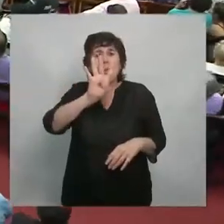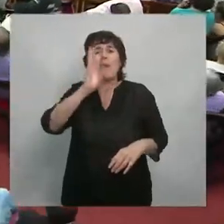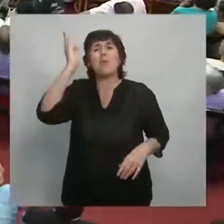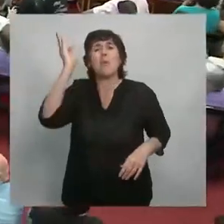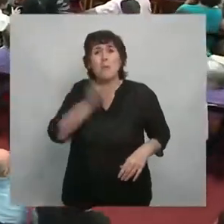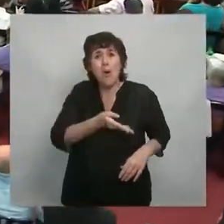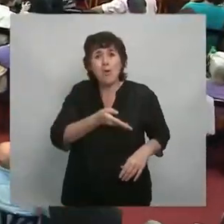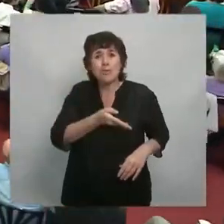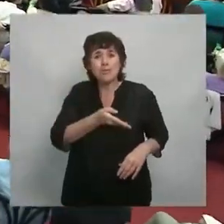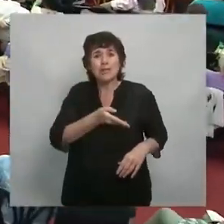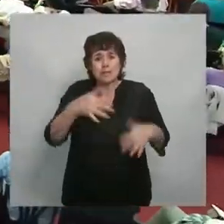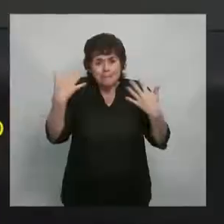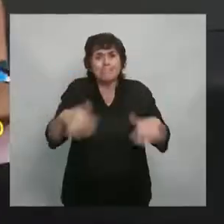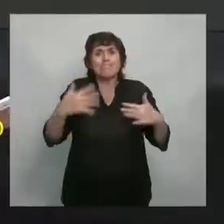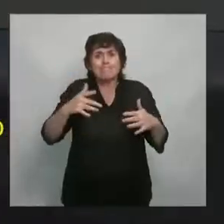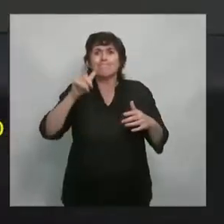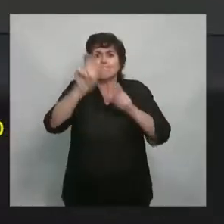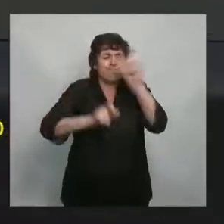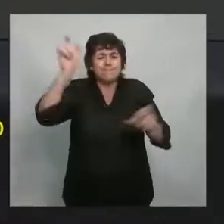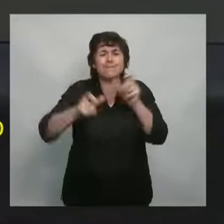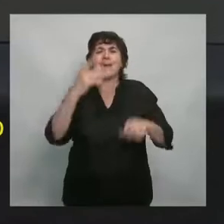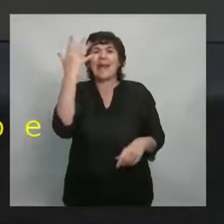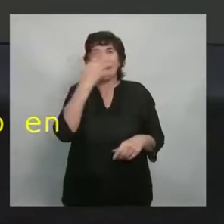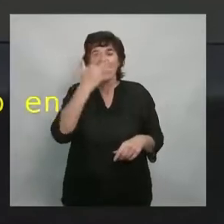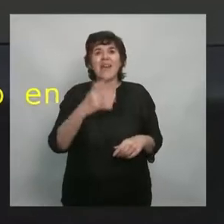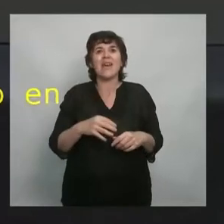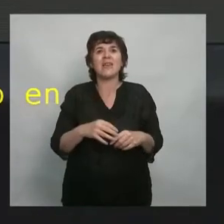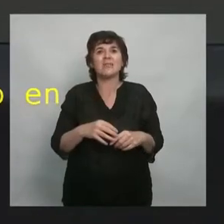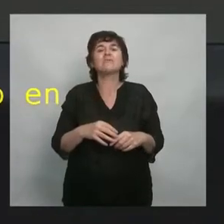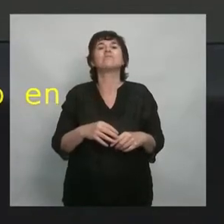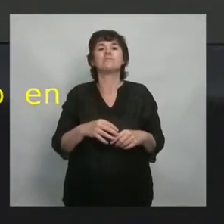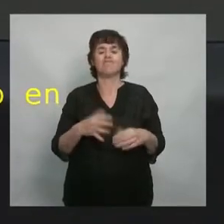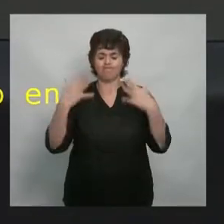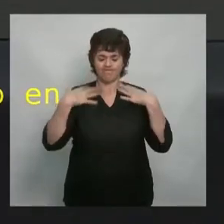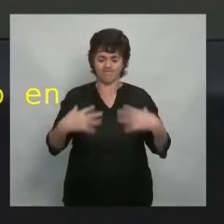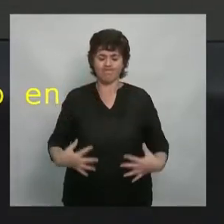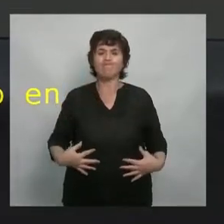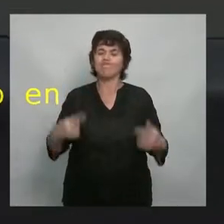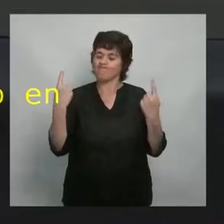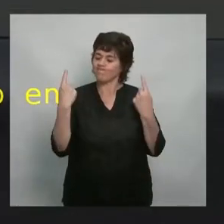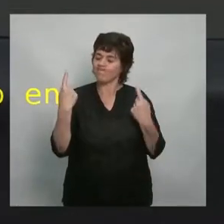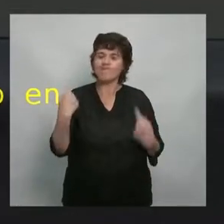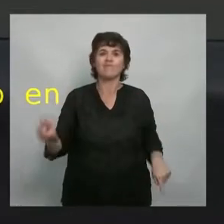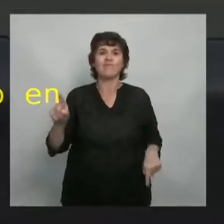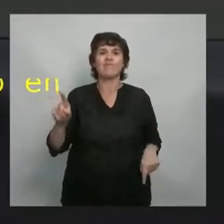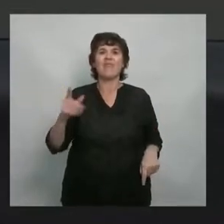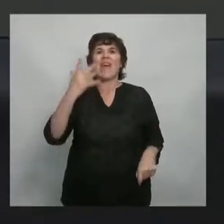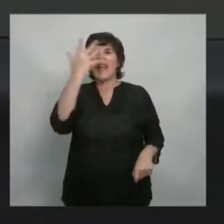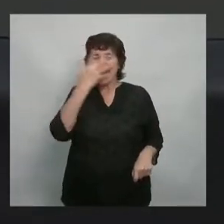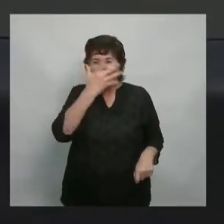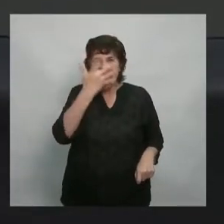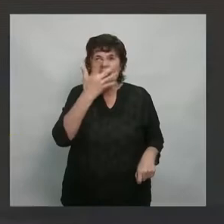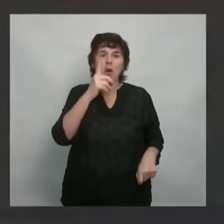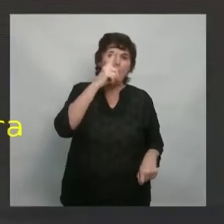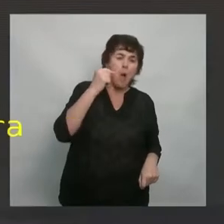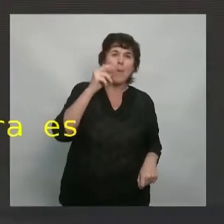eu diria que é ser um corpo estranho. Ser negro e ser negra, no contexto do racismo, é ser